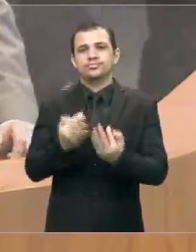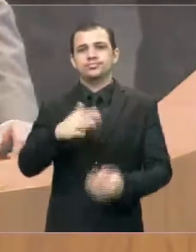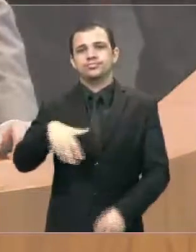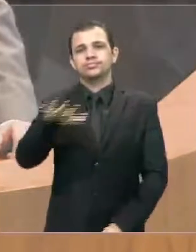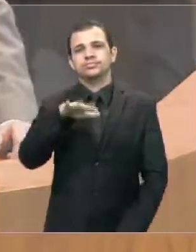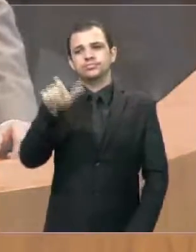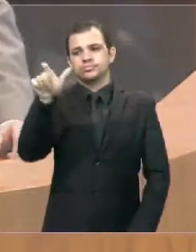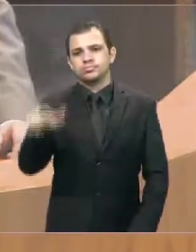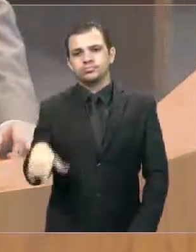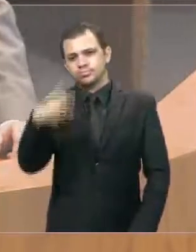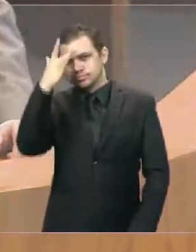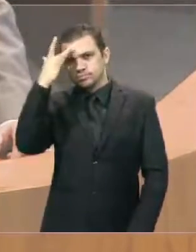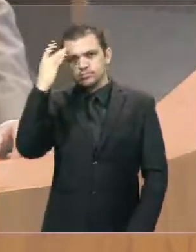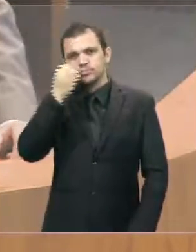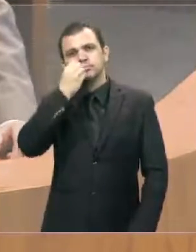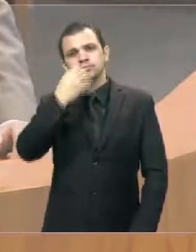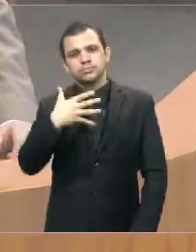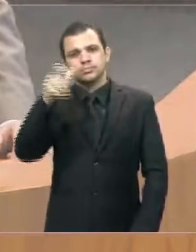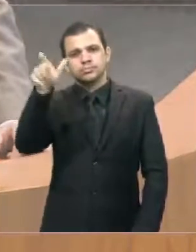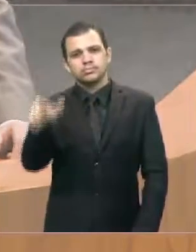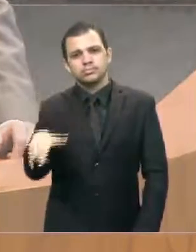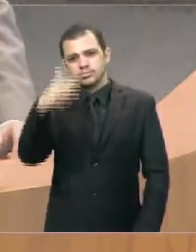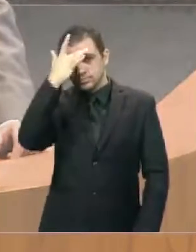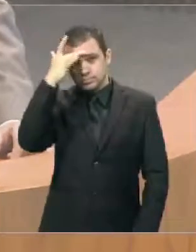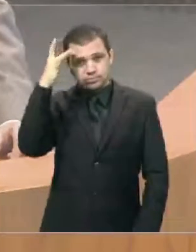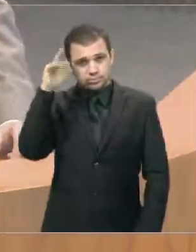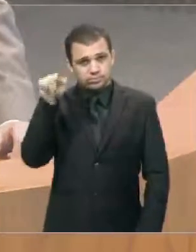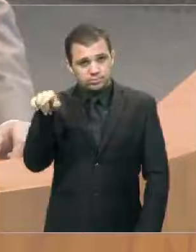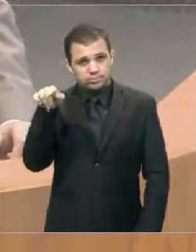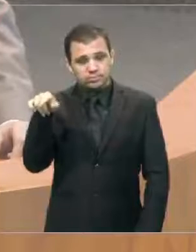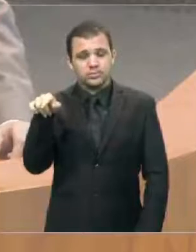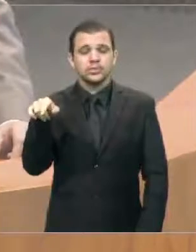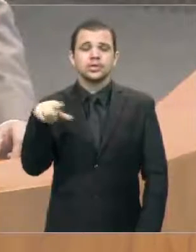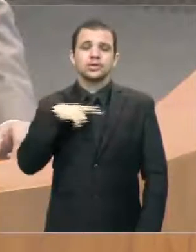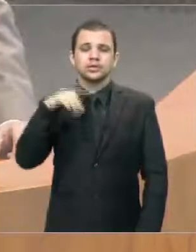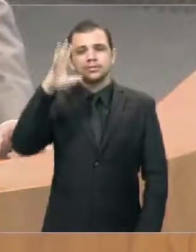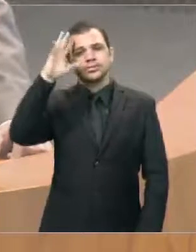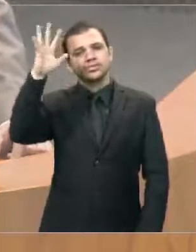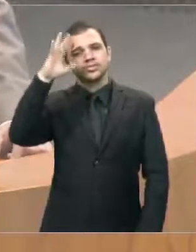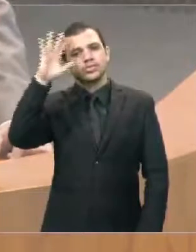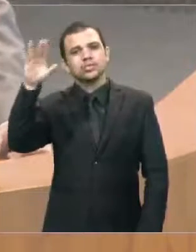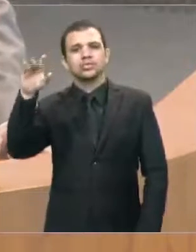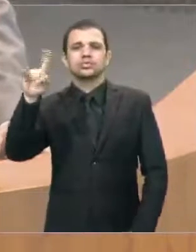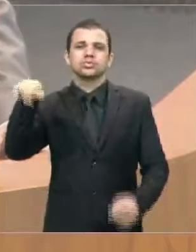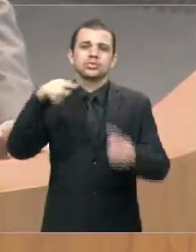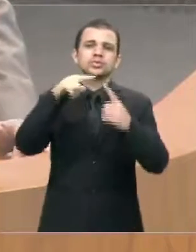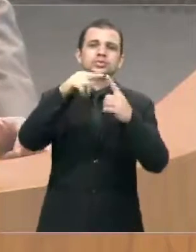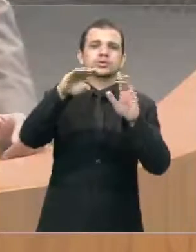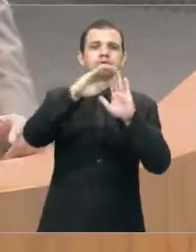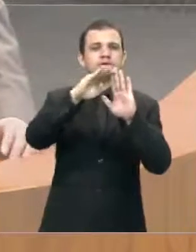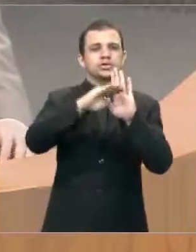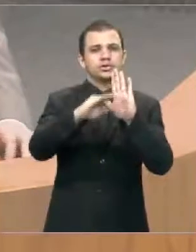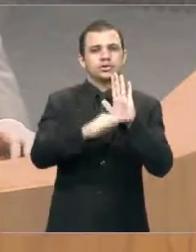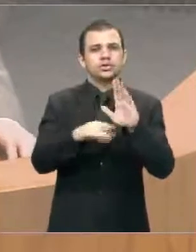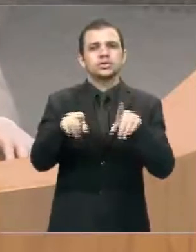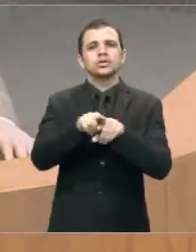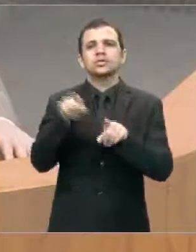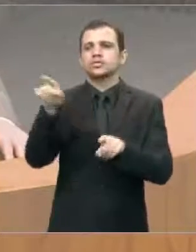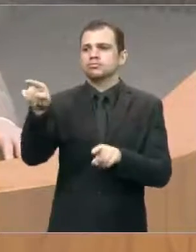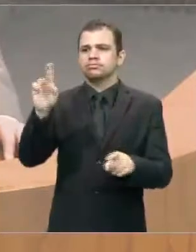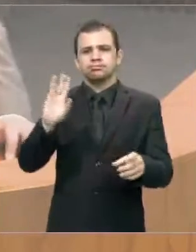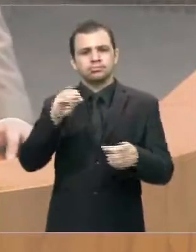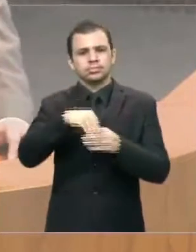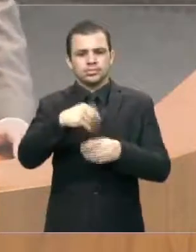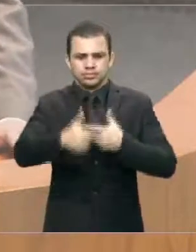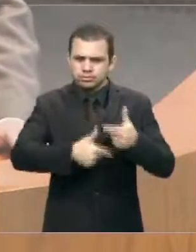bem, uma pessoa que tinha sonhos, que tinha planos e que se envolvia com o trabalho com